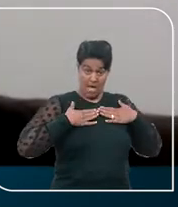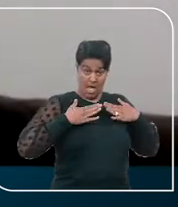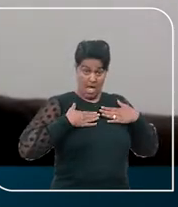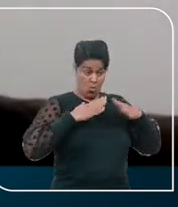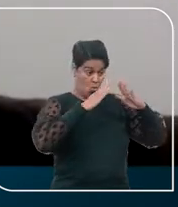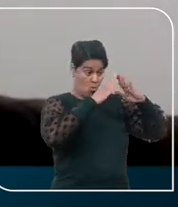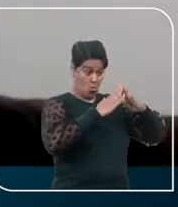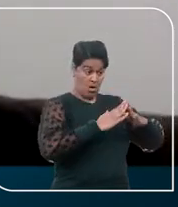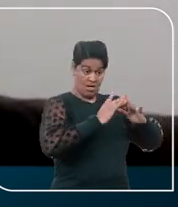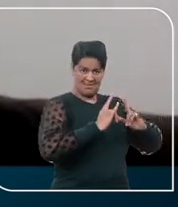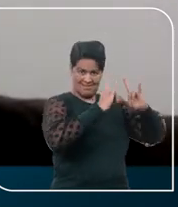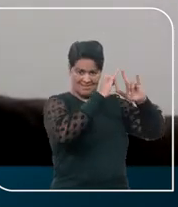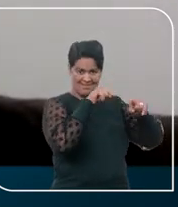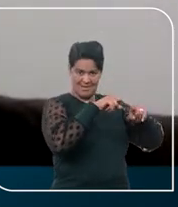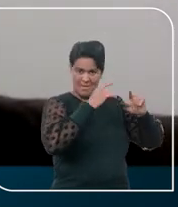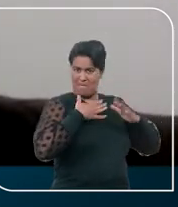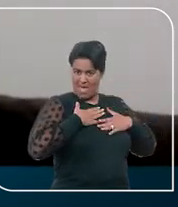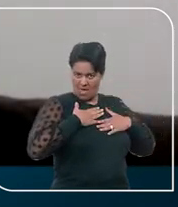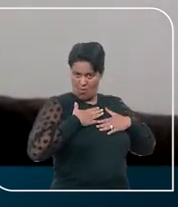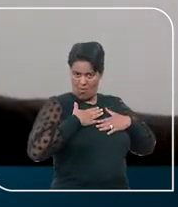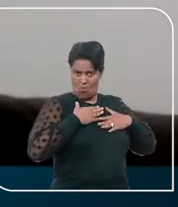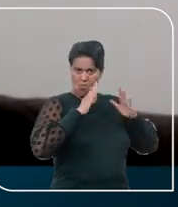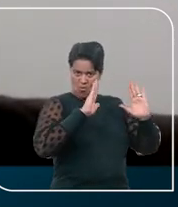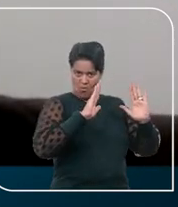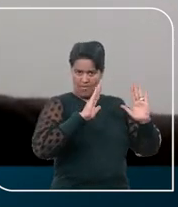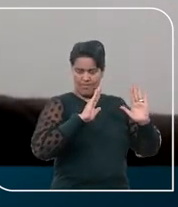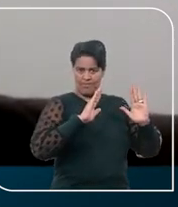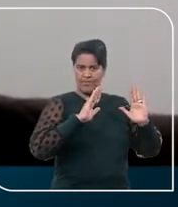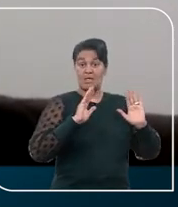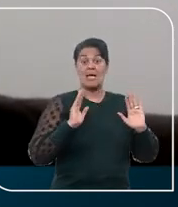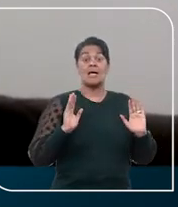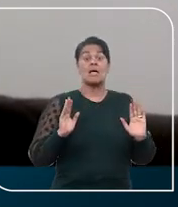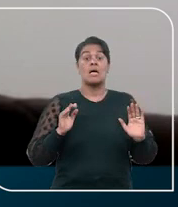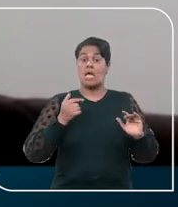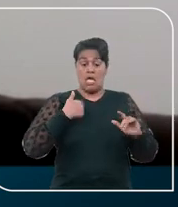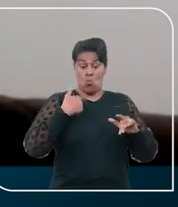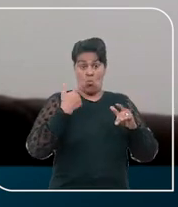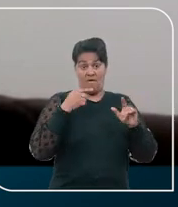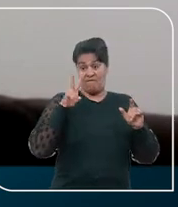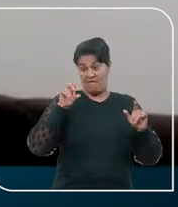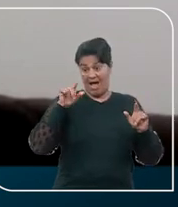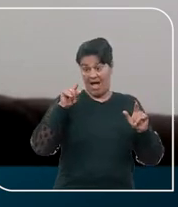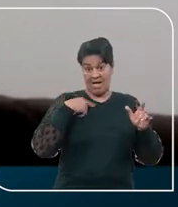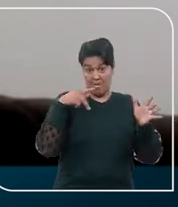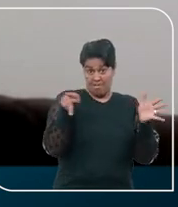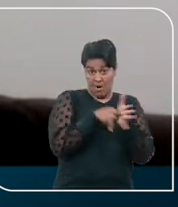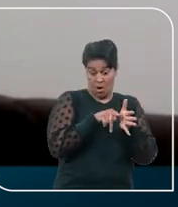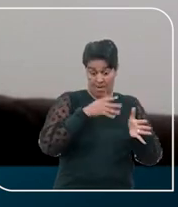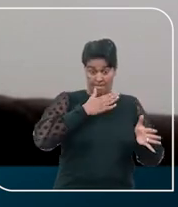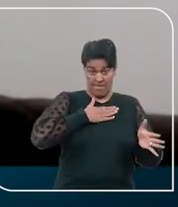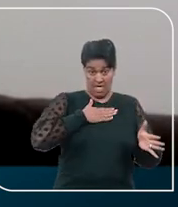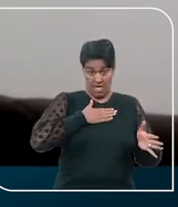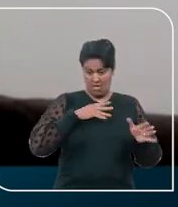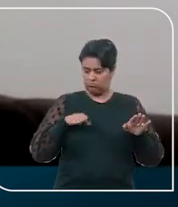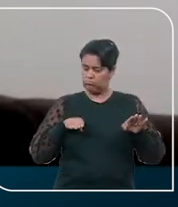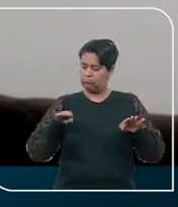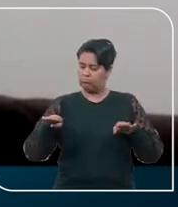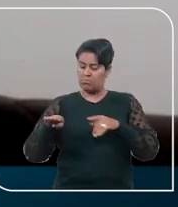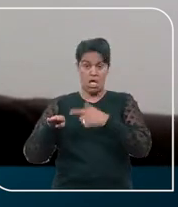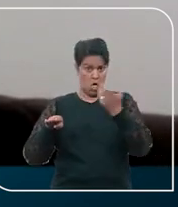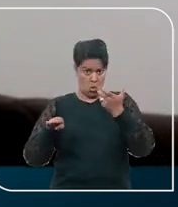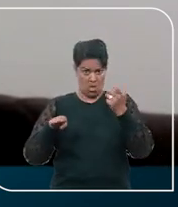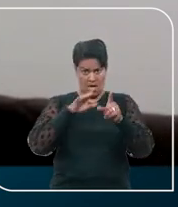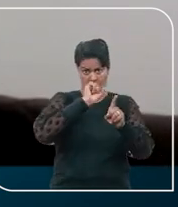ali autônomo, né? Você tem uma matrícula individual daquela vaga de garagem, mas para realmente você poder alienar e locar